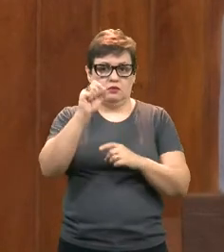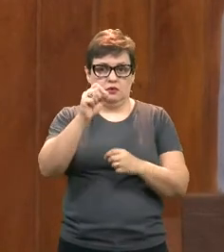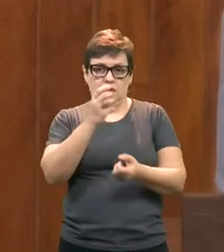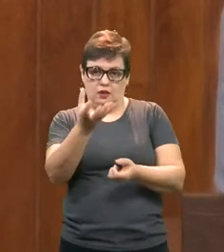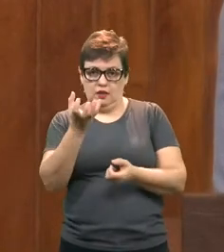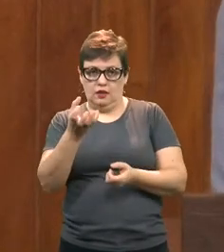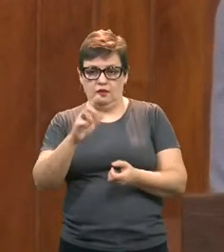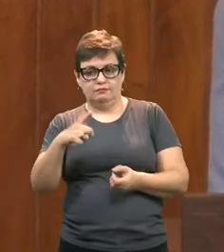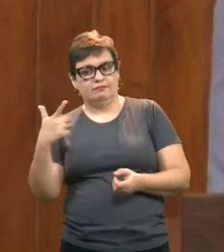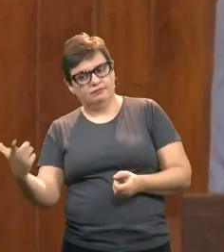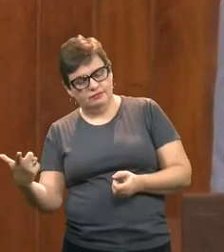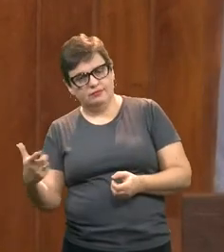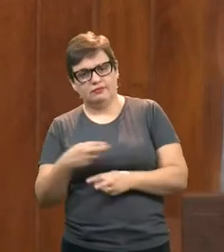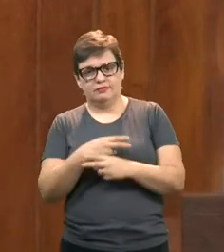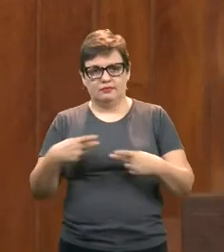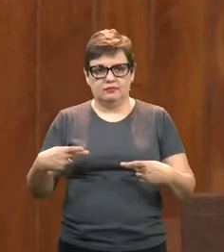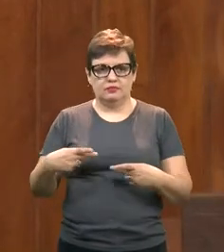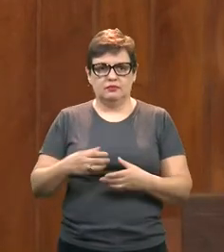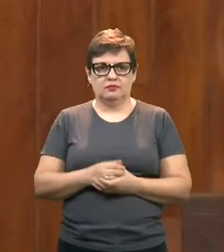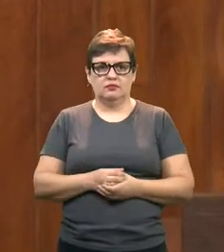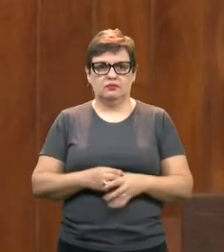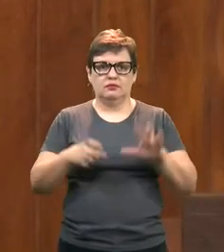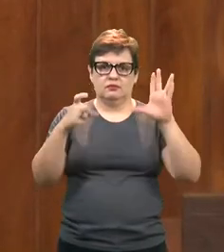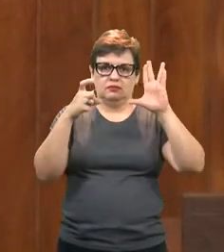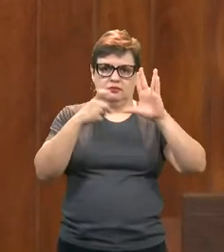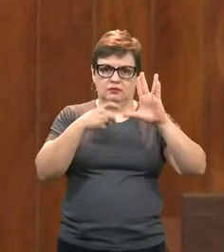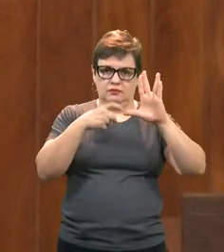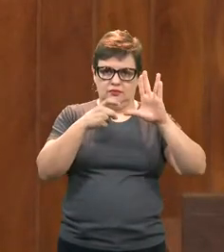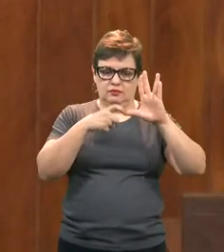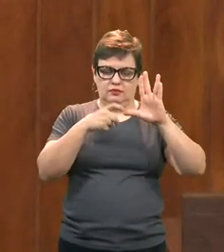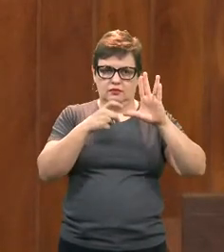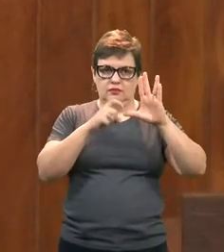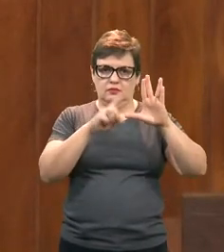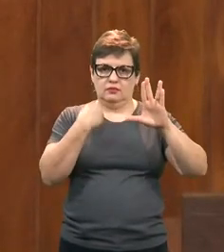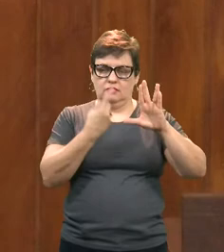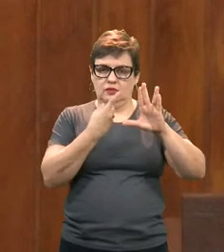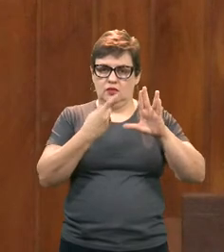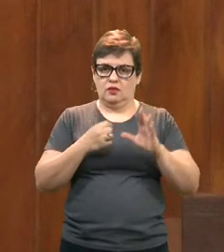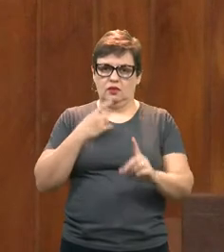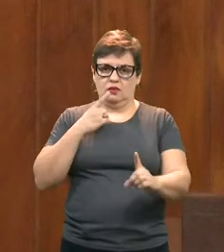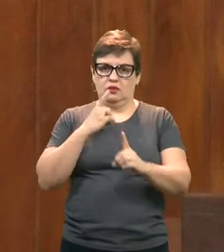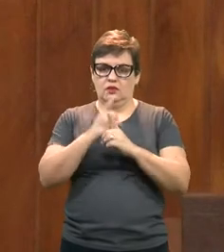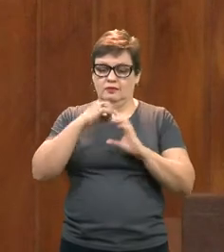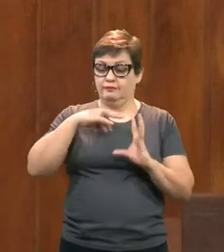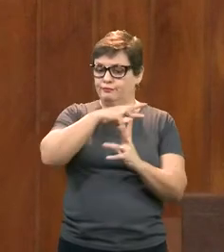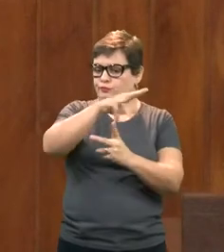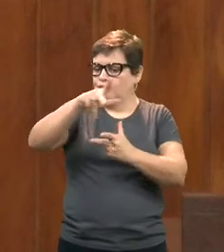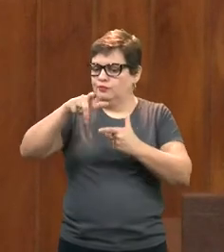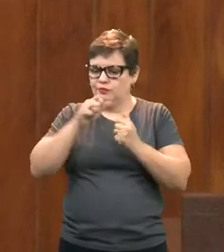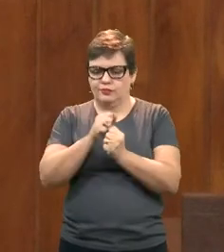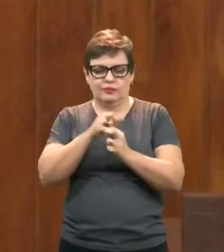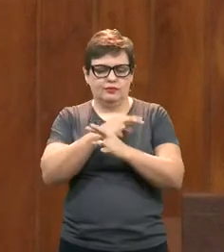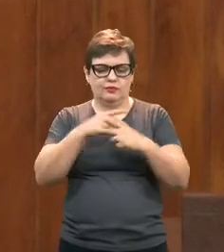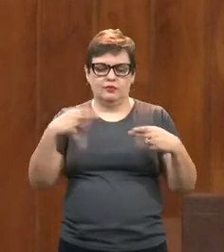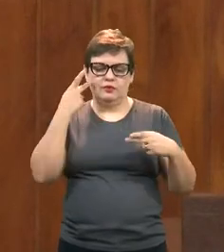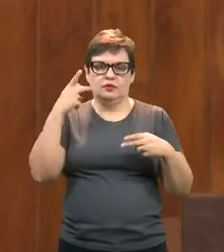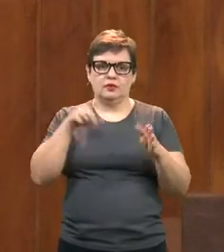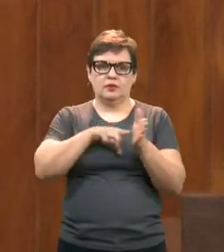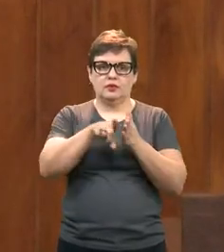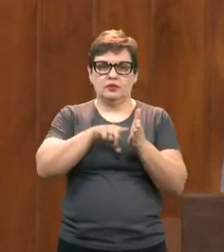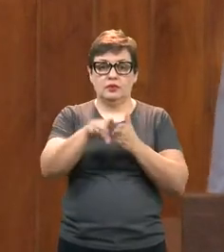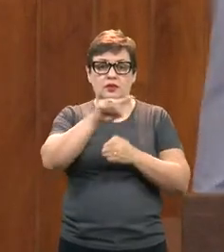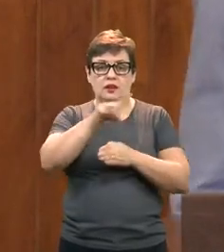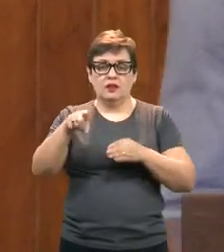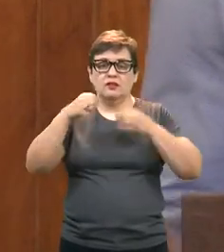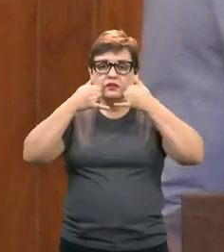situação. E na cannabis, nós encontramos um mundo a ser pesquisado. Essas informações